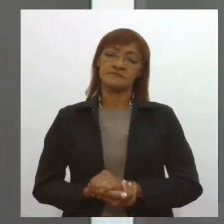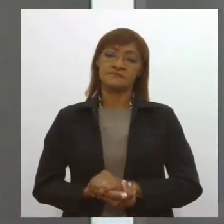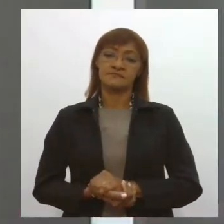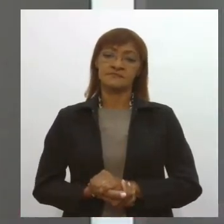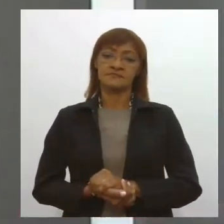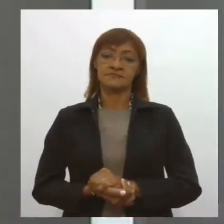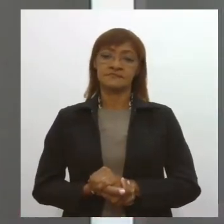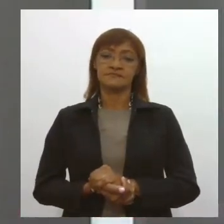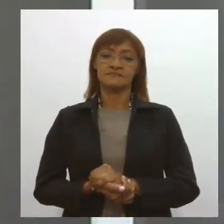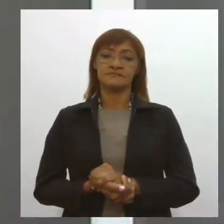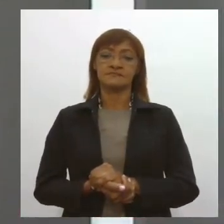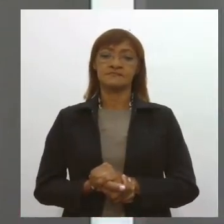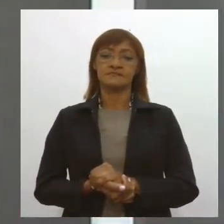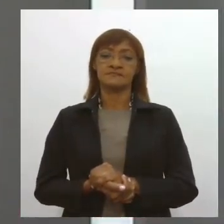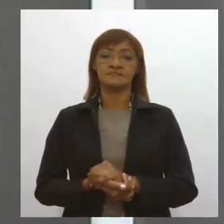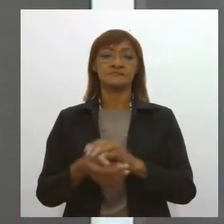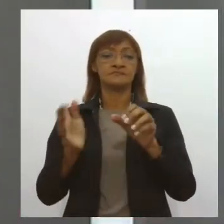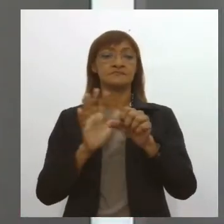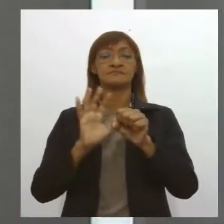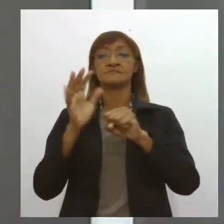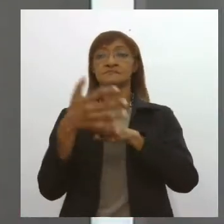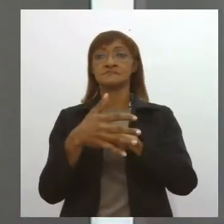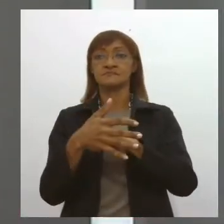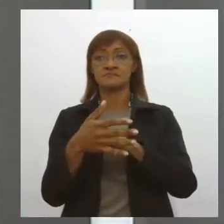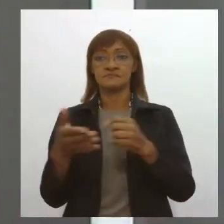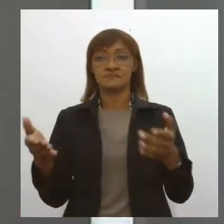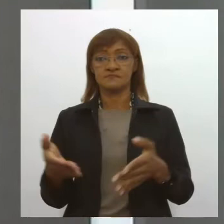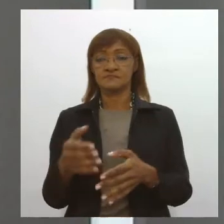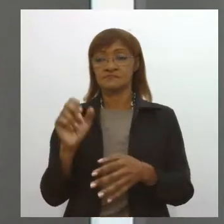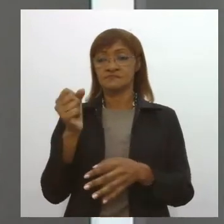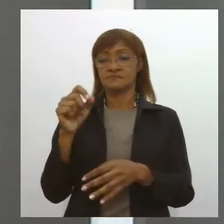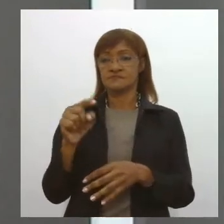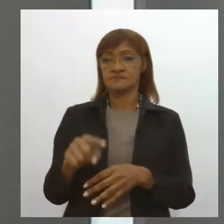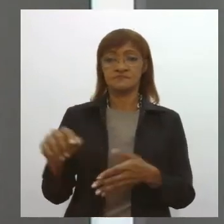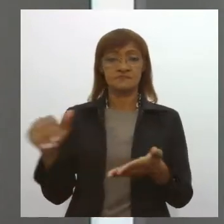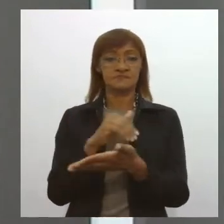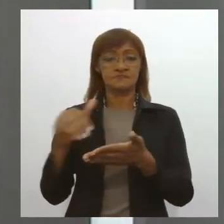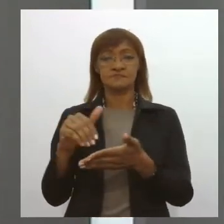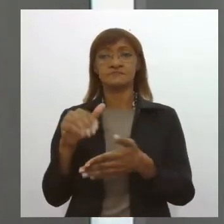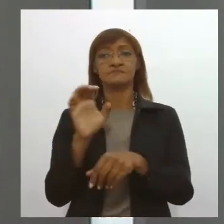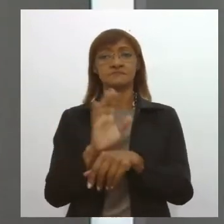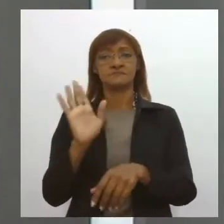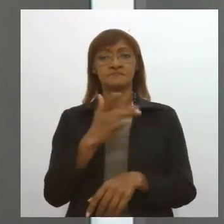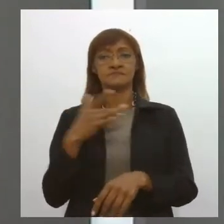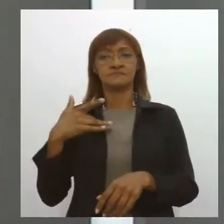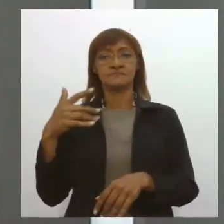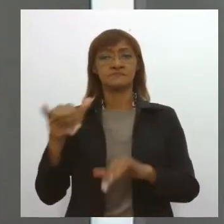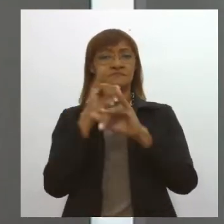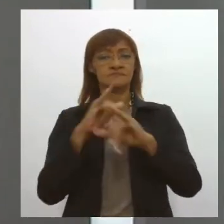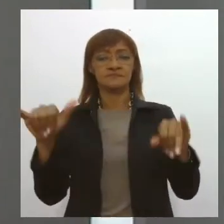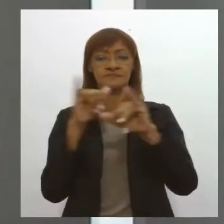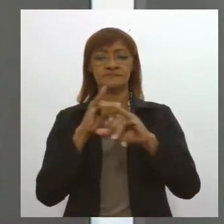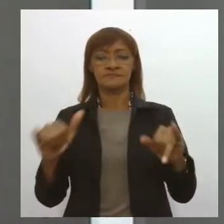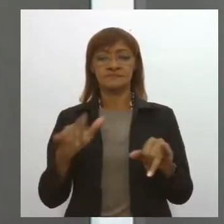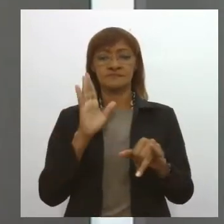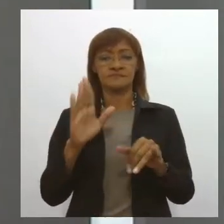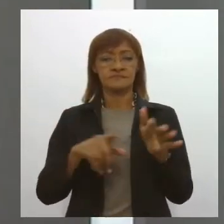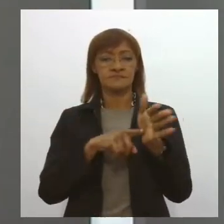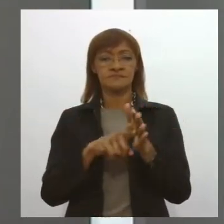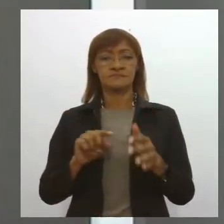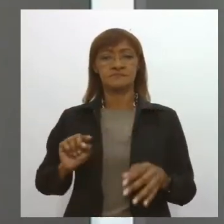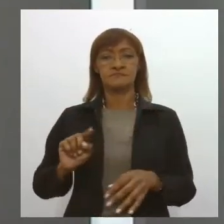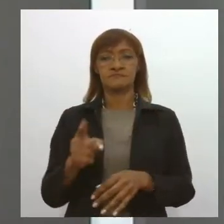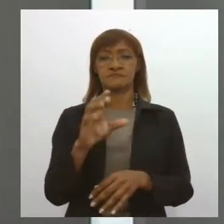Agora sim, vamos atualizar os números da Covid-19 em Sergipe. A Secretaria de Estado da Saúde divulgou o boletim epidemiológico com